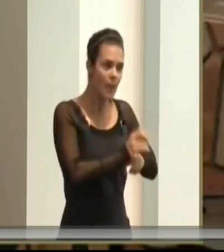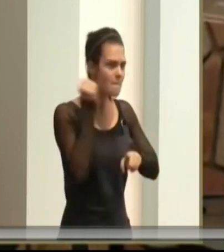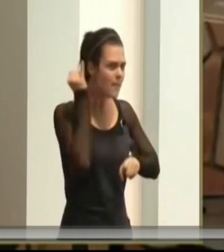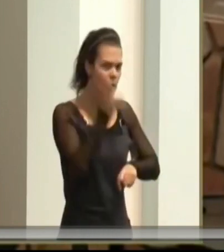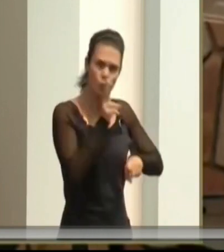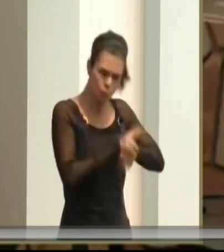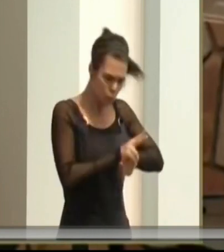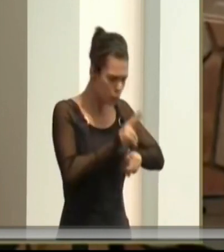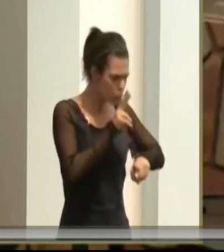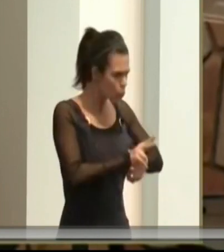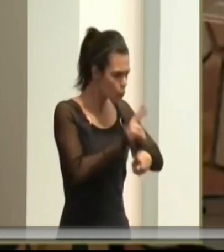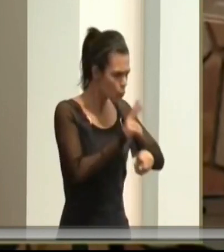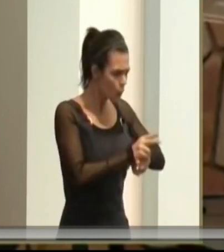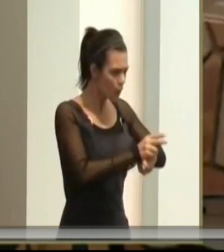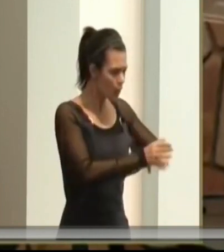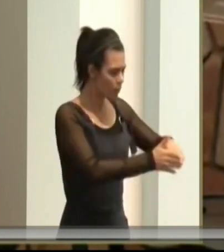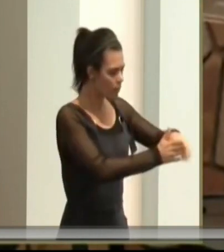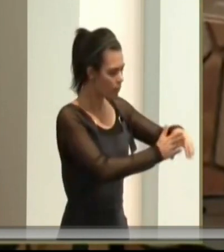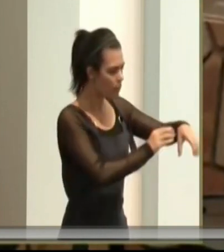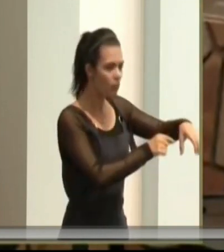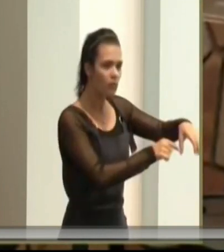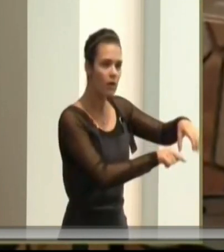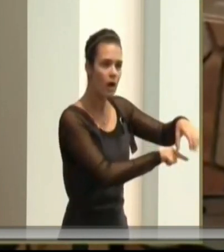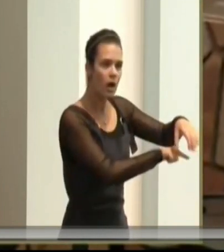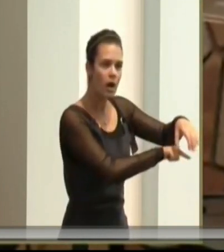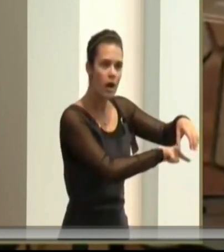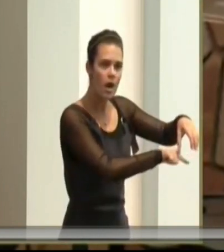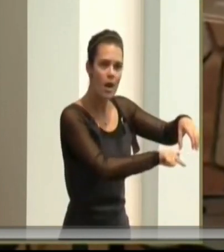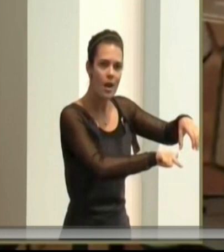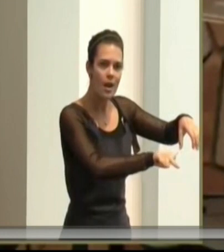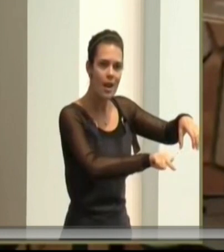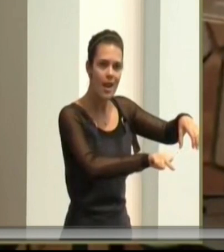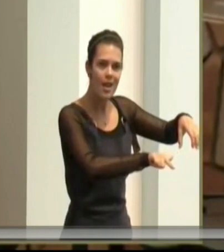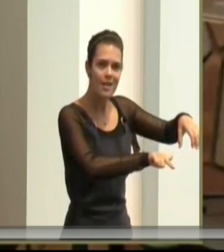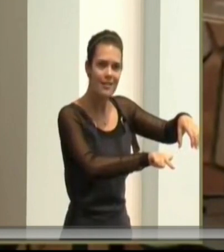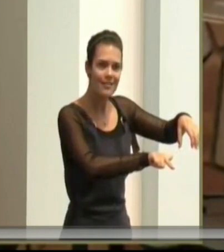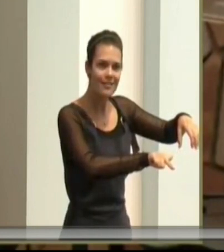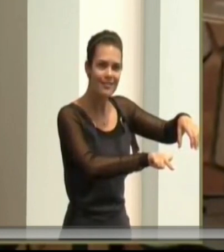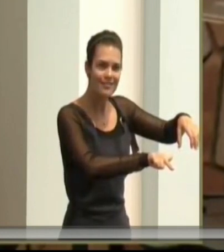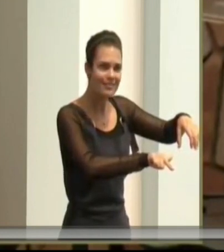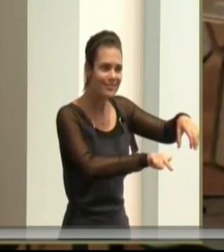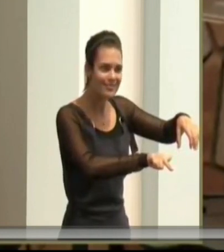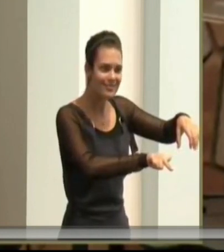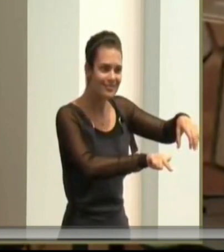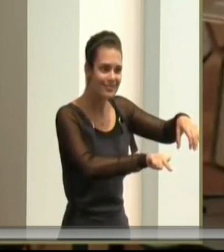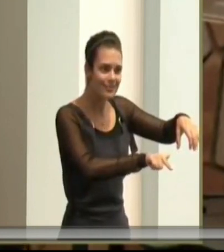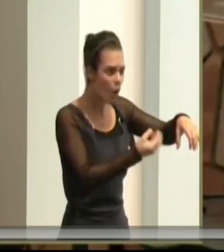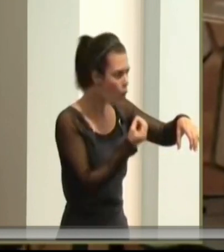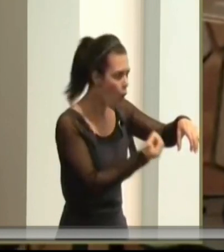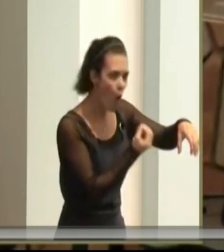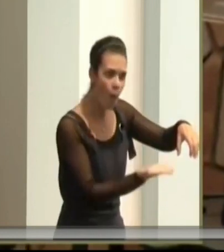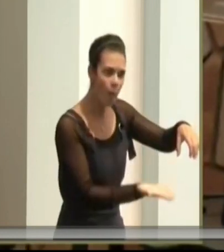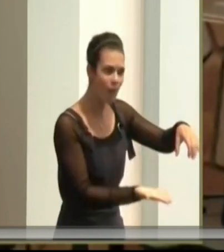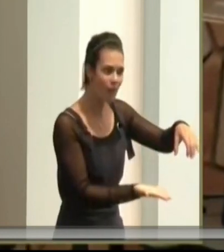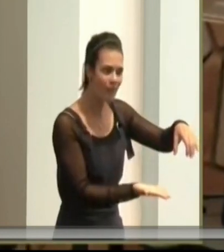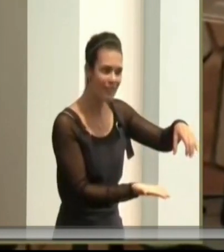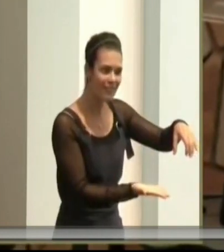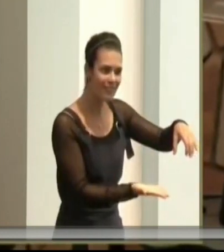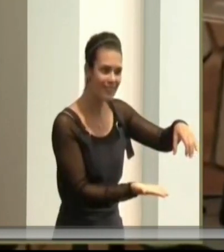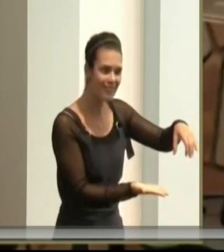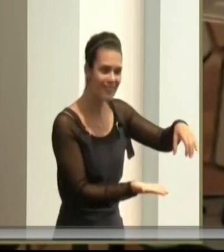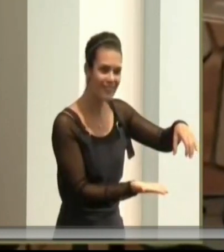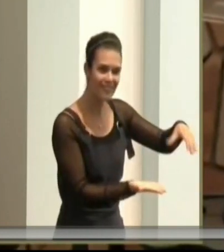desespero de todos. Na sexta não houve espaço suficiente para as mulheres